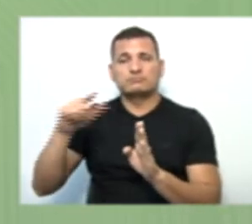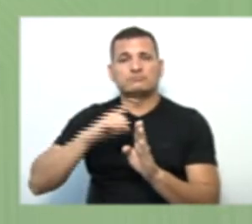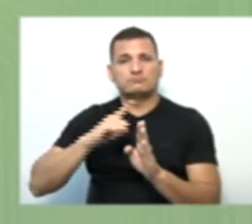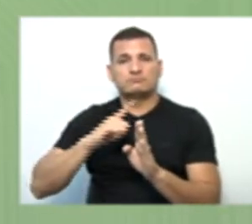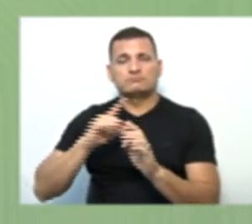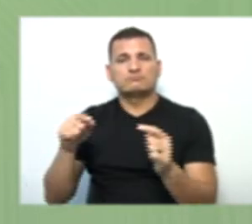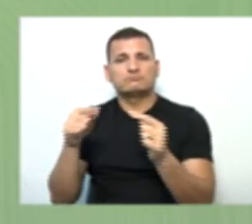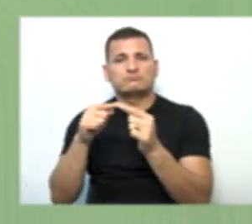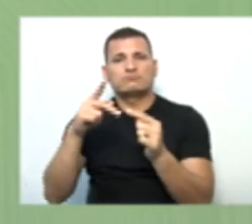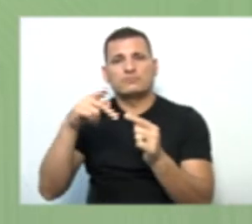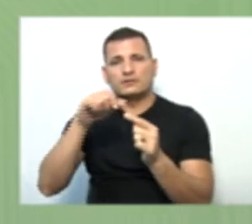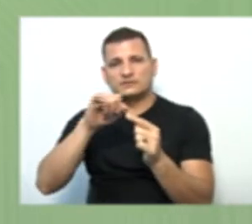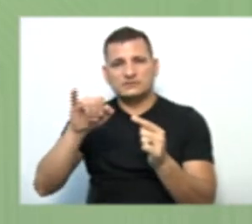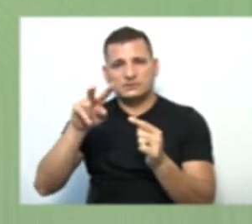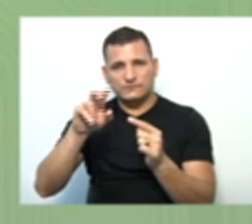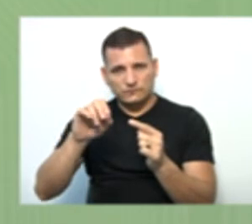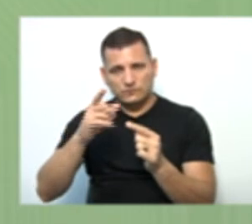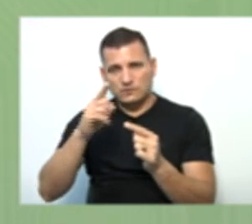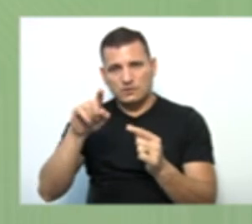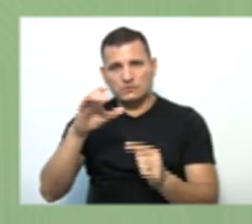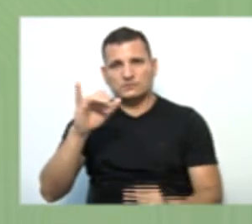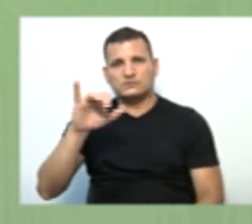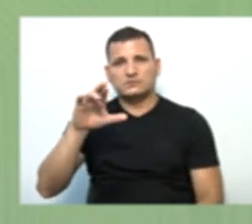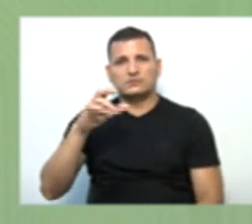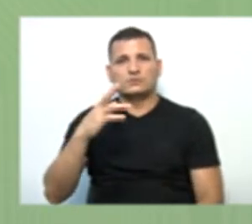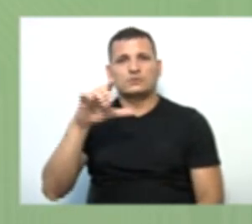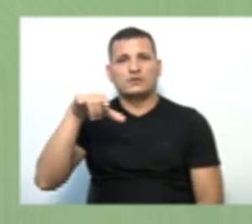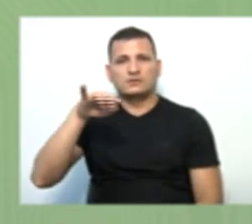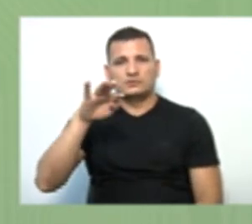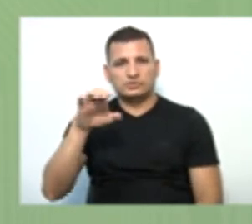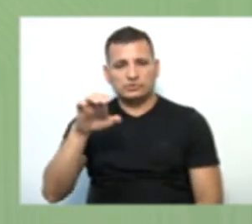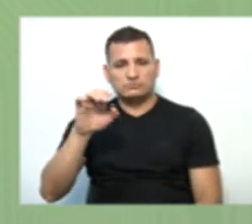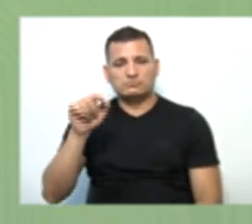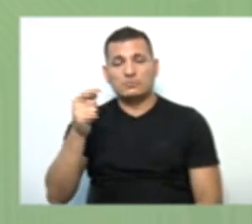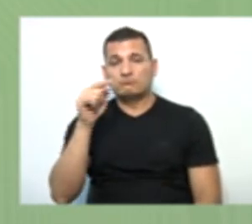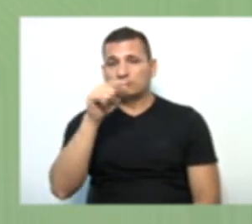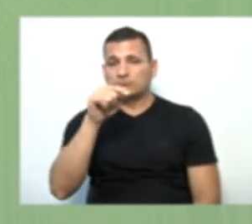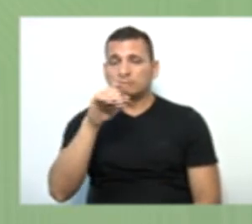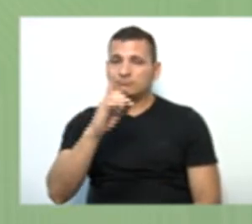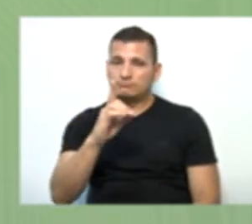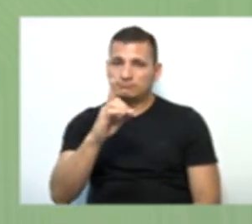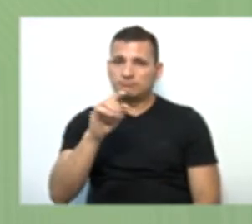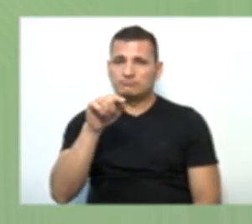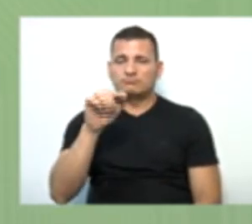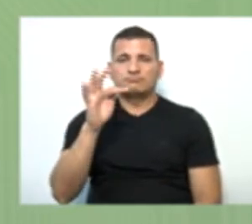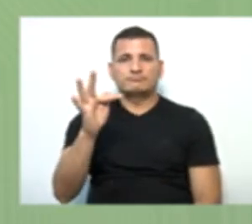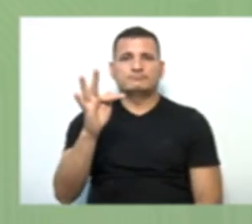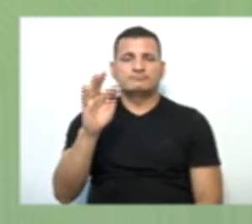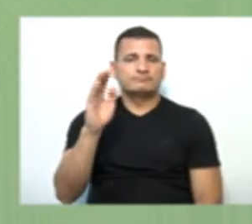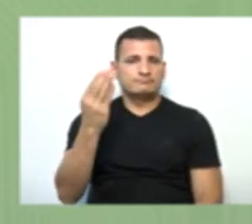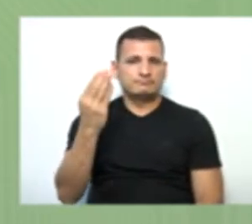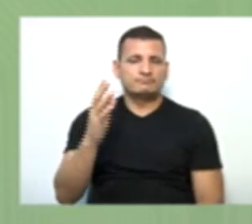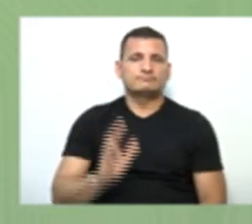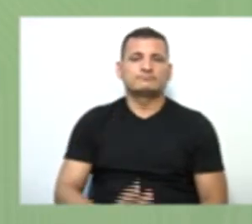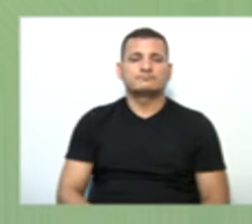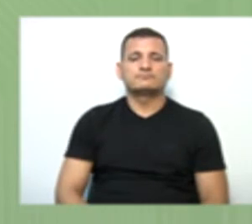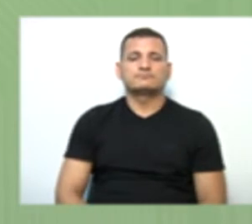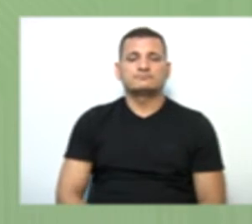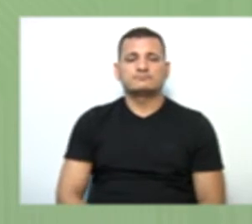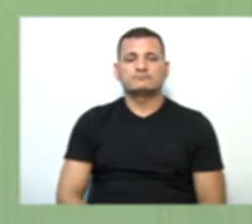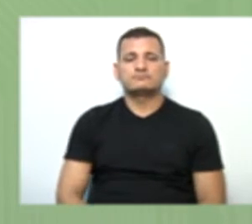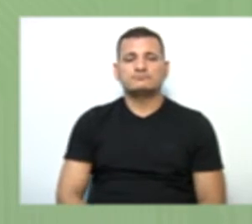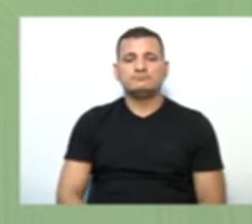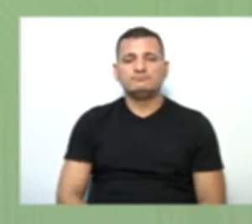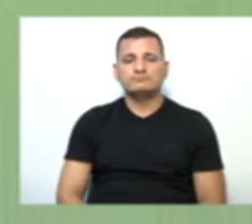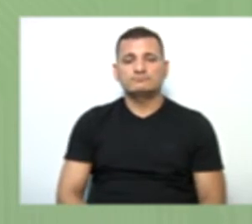circulante. Portanto, essa questão está falsa. Essa questão está falsa. Por quê?